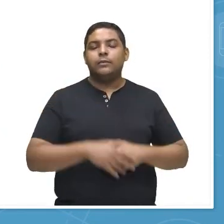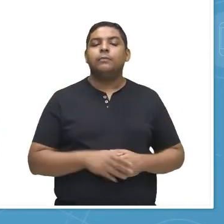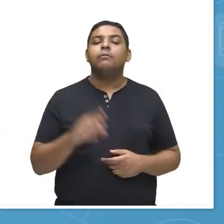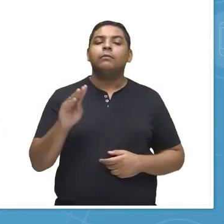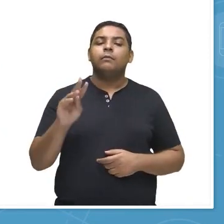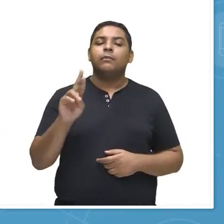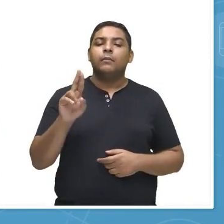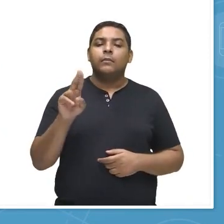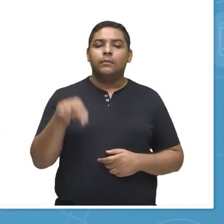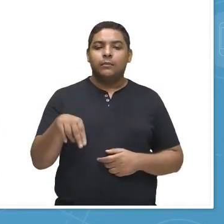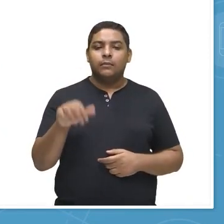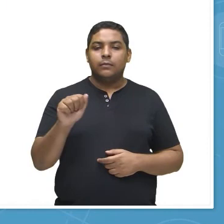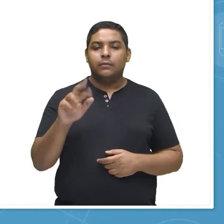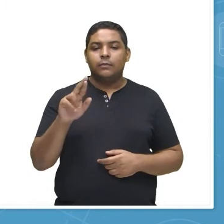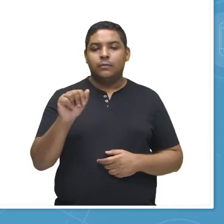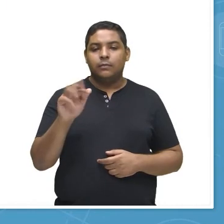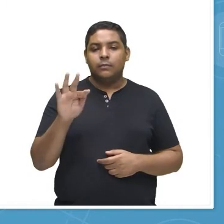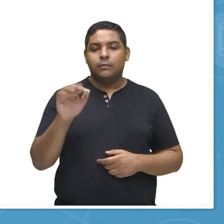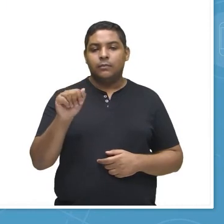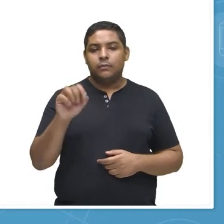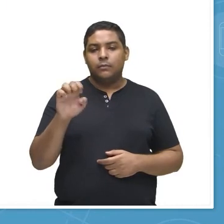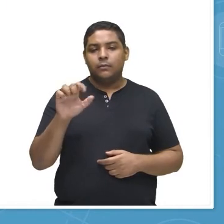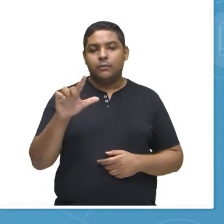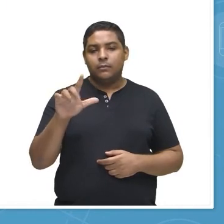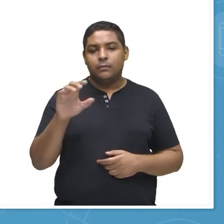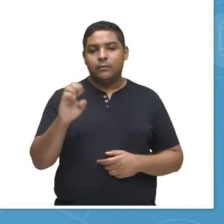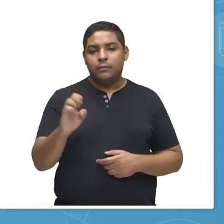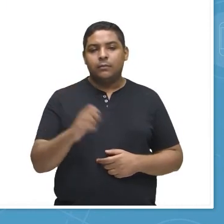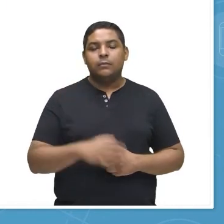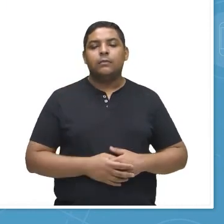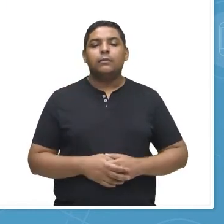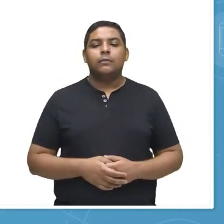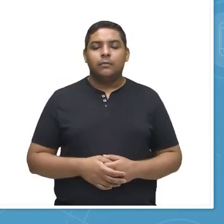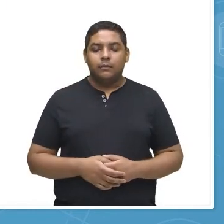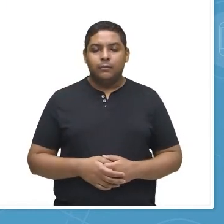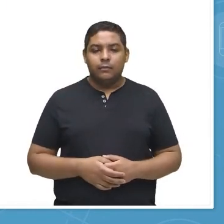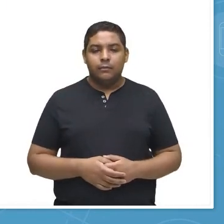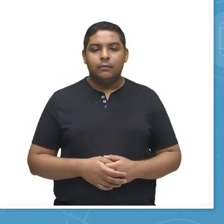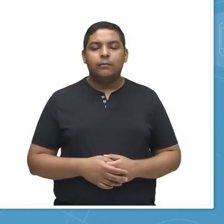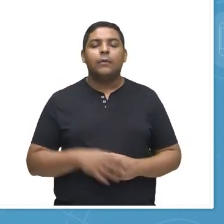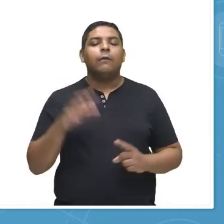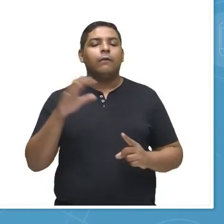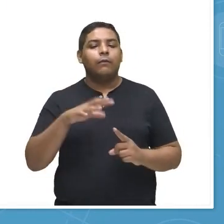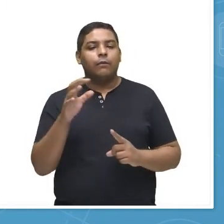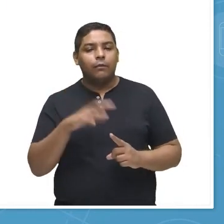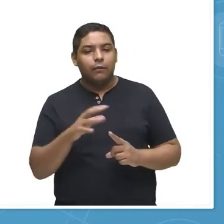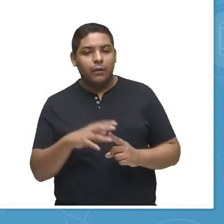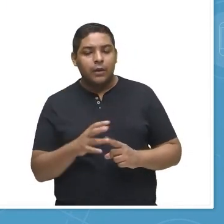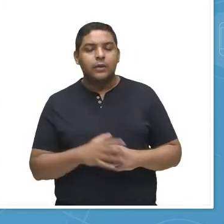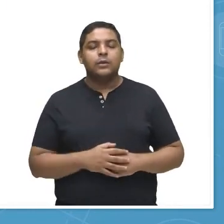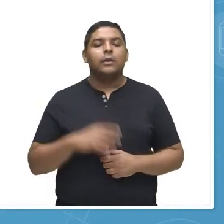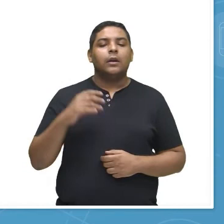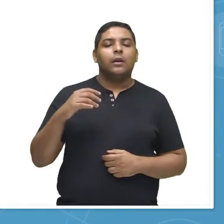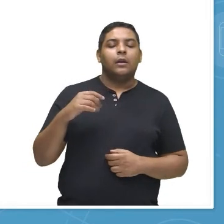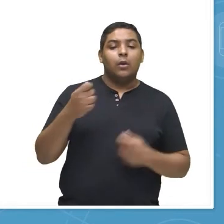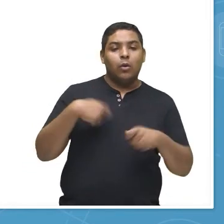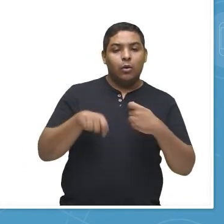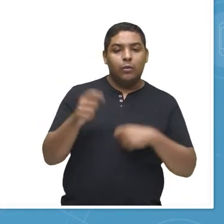Rafaela colocou assim, na primeira questão, é a integração entre as cidades, influência econômica, política e cultural,